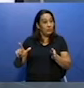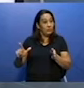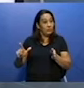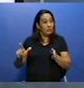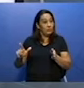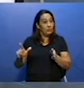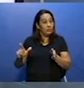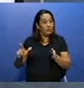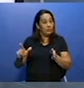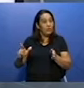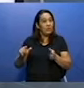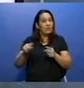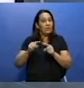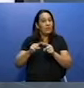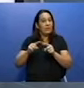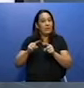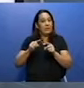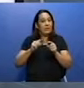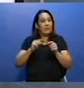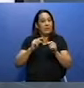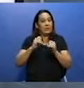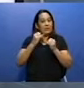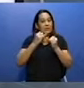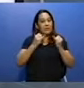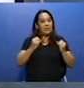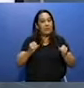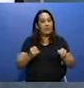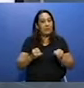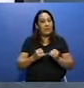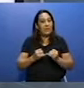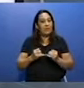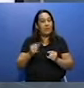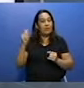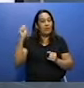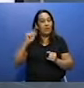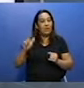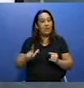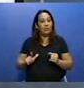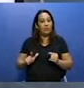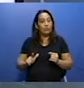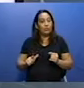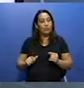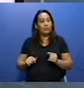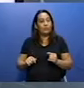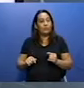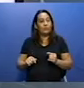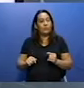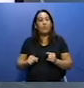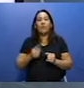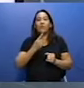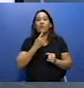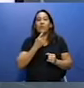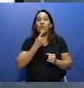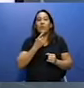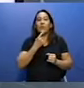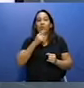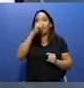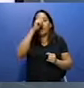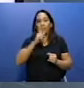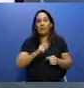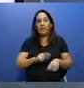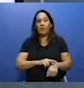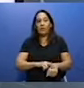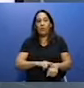ó. Nesse momento aqui, a sequência começa a se repetir. Azul, vermelha, amarela